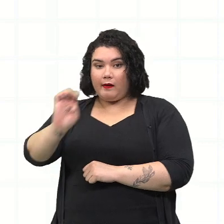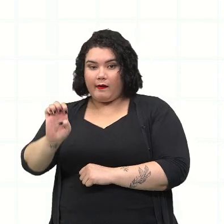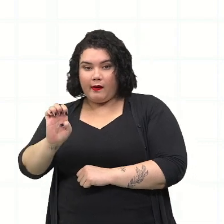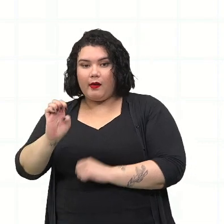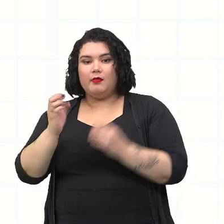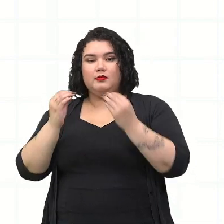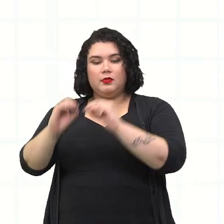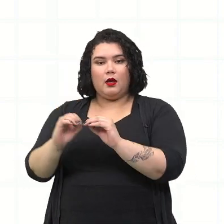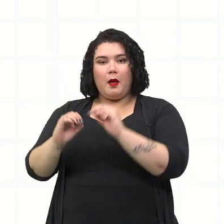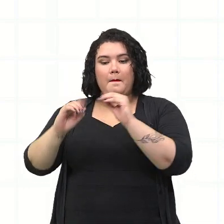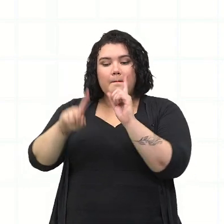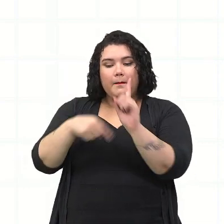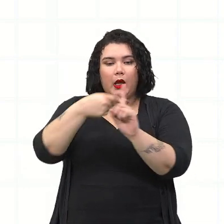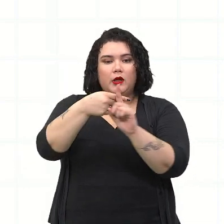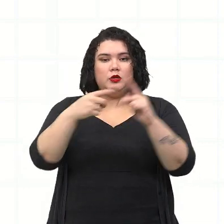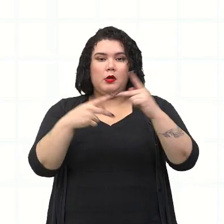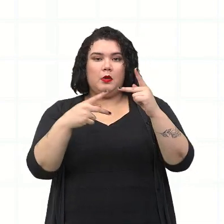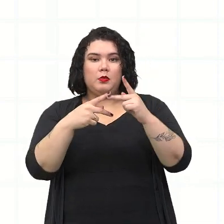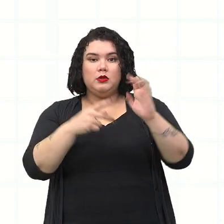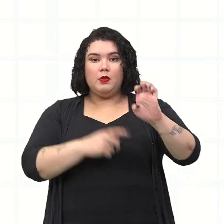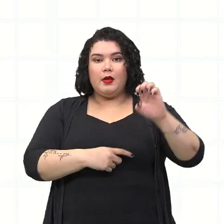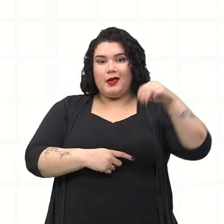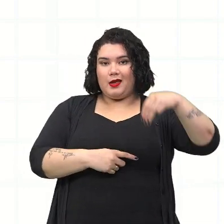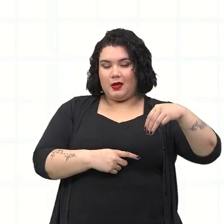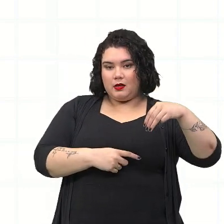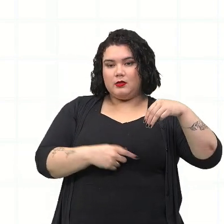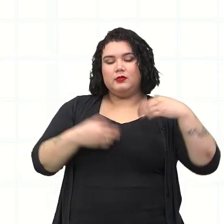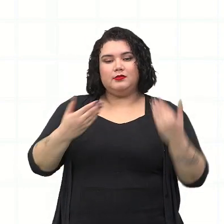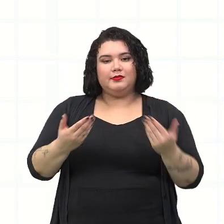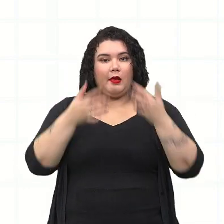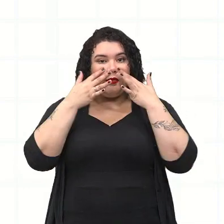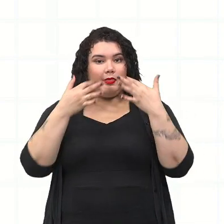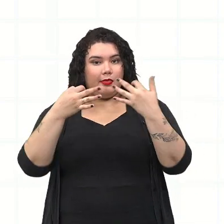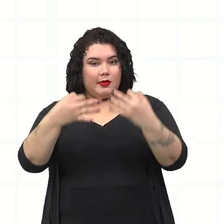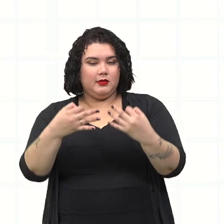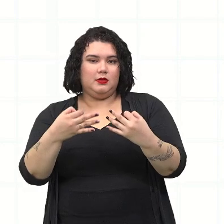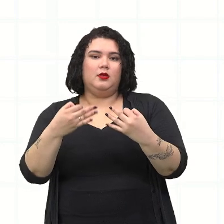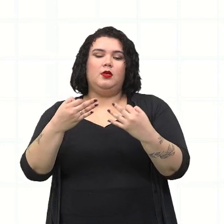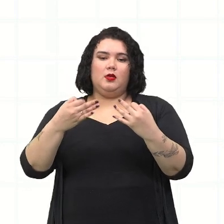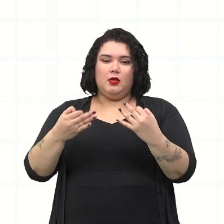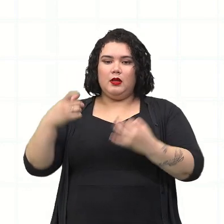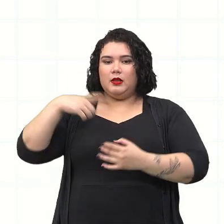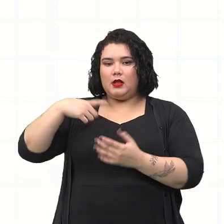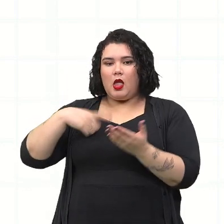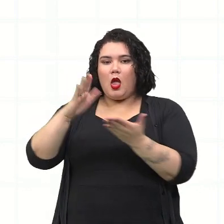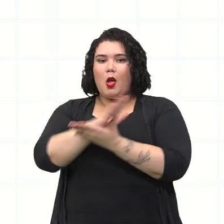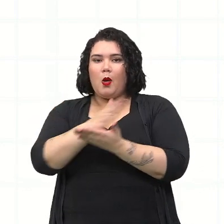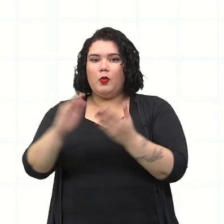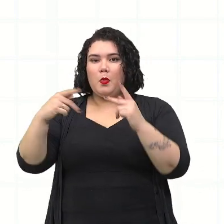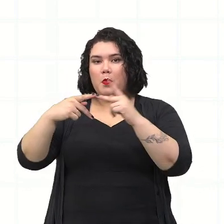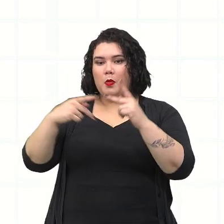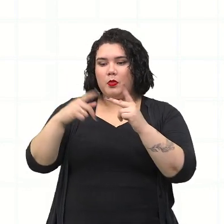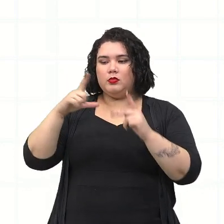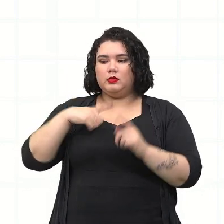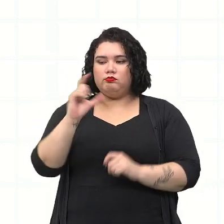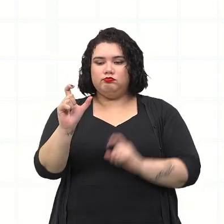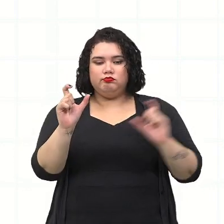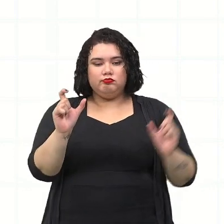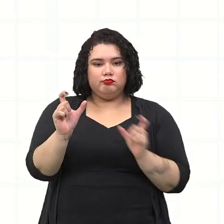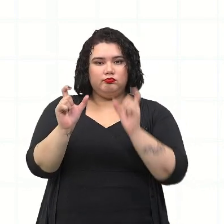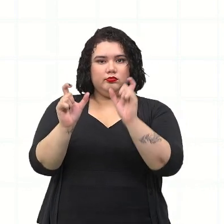com a preposição em. Vocês já estão atentos, provavelmente, que nós temos algumas preposições que estão acompanhando esses